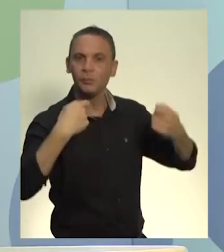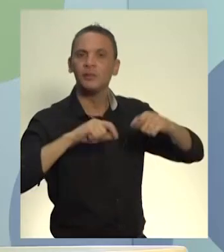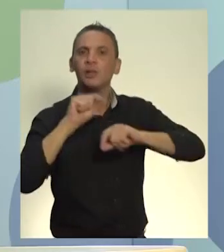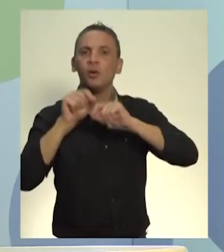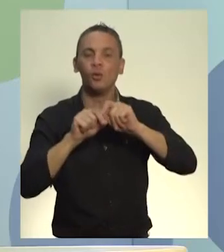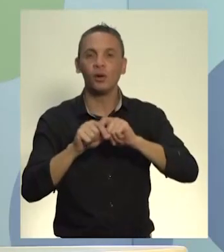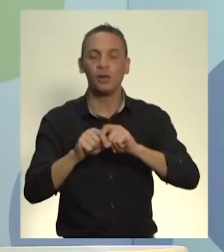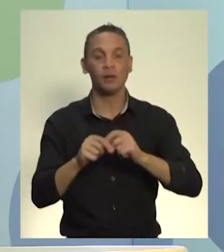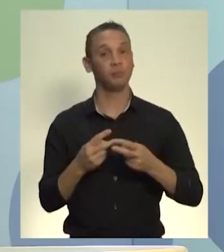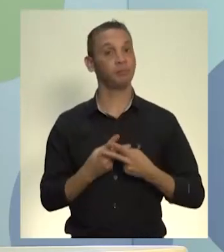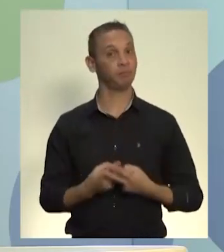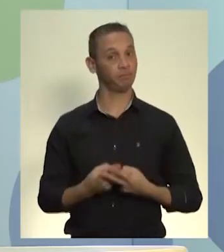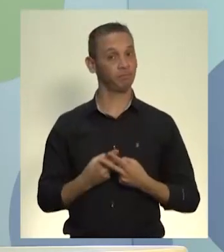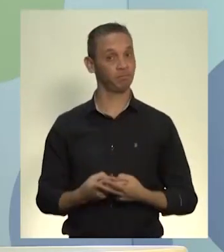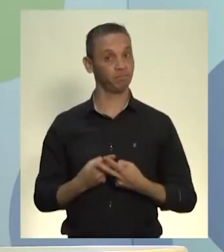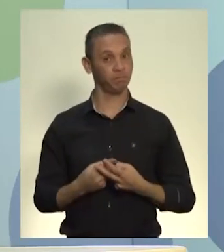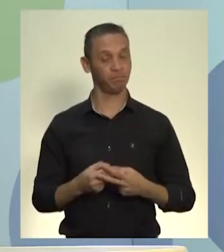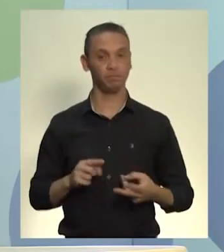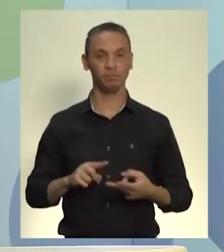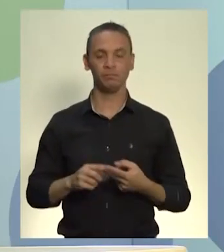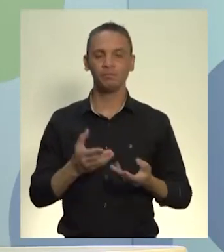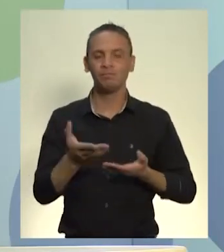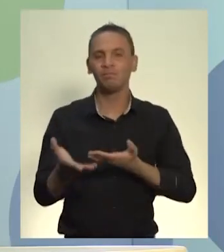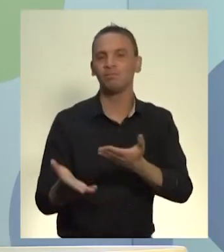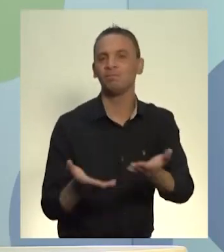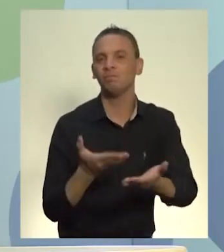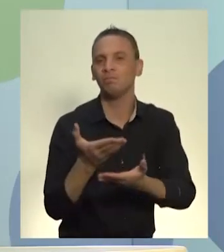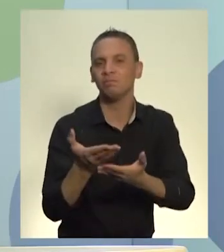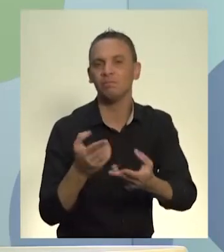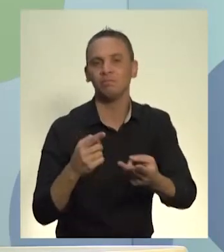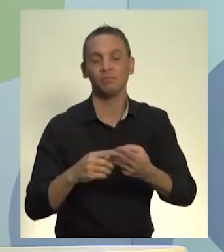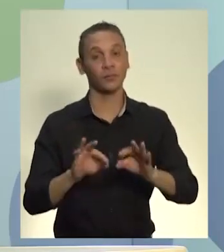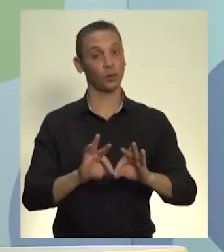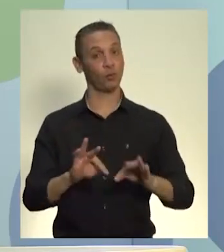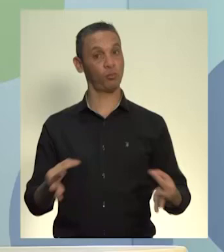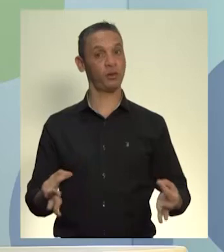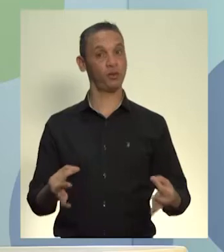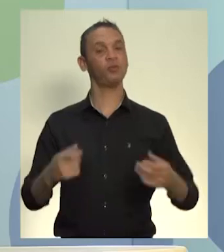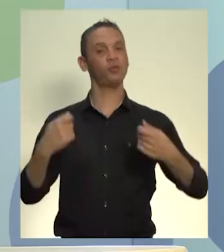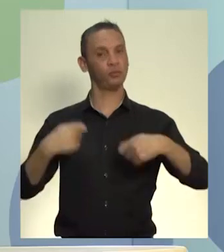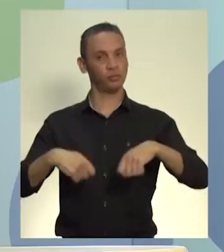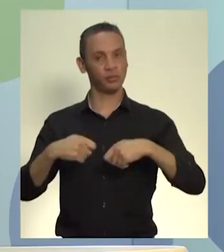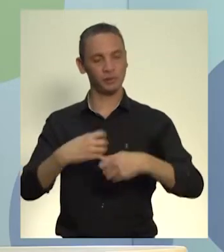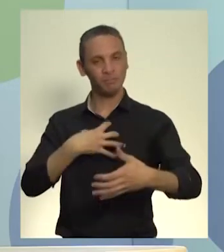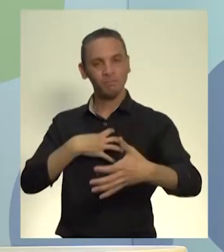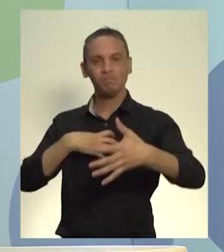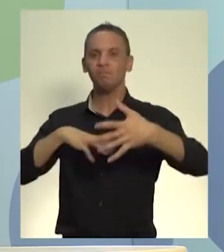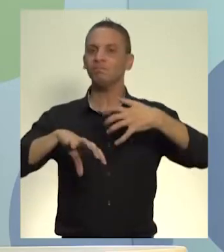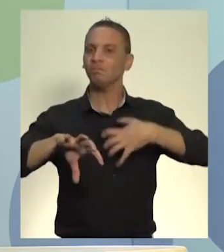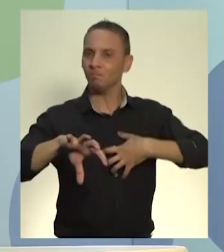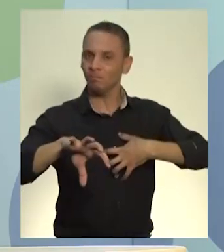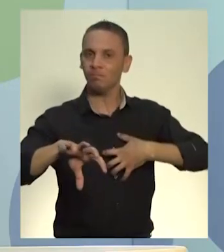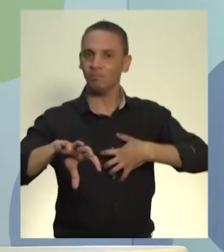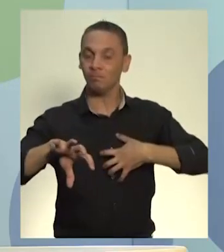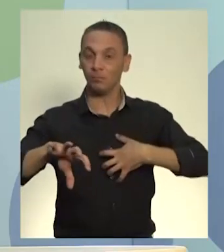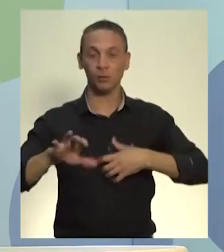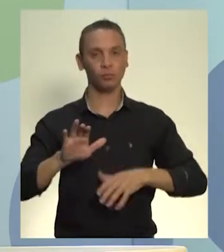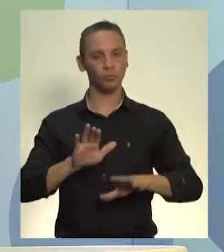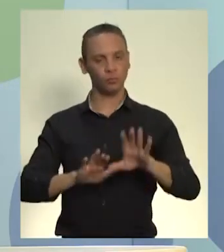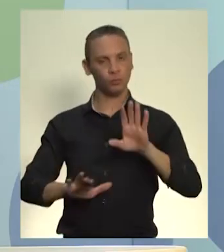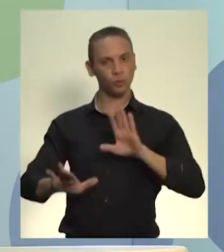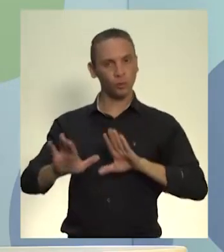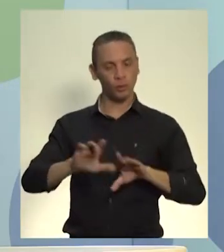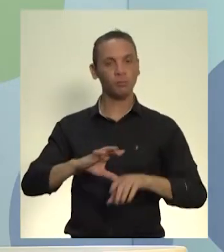desenvolver tolerância, gentileza, humildade, compaixão,